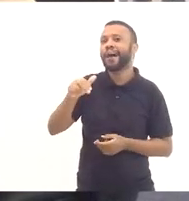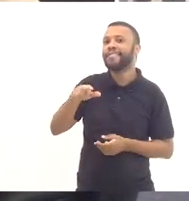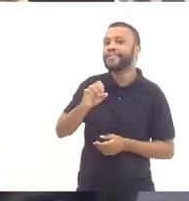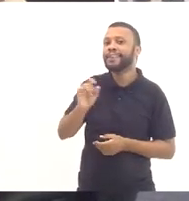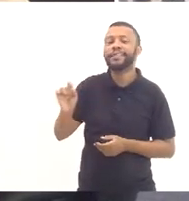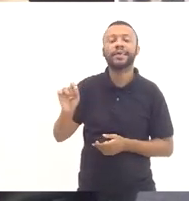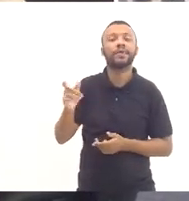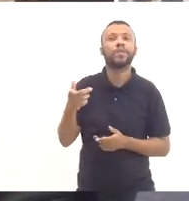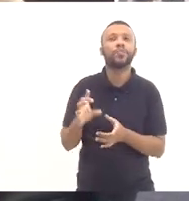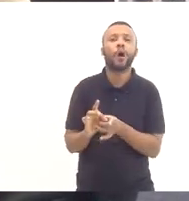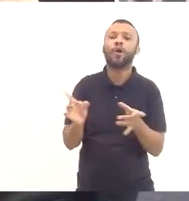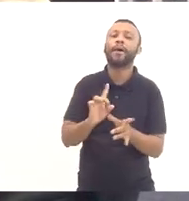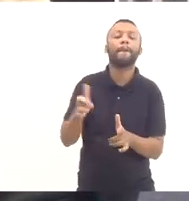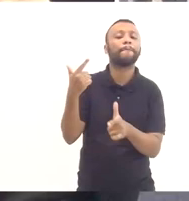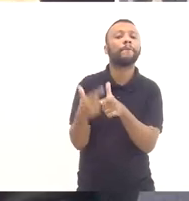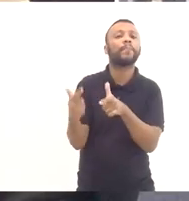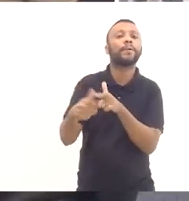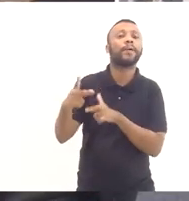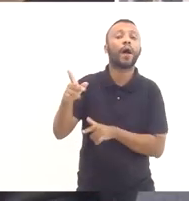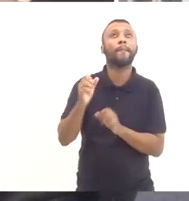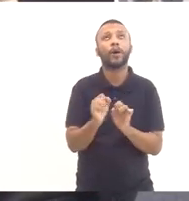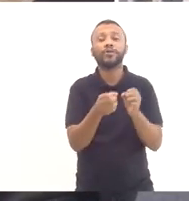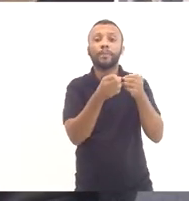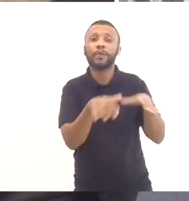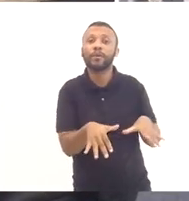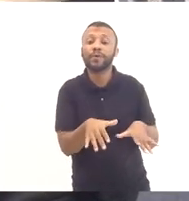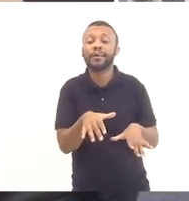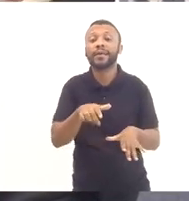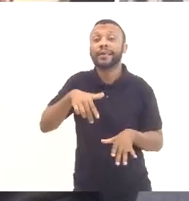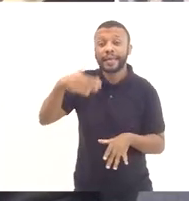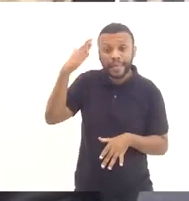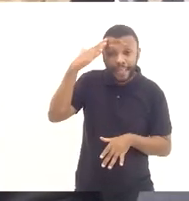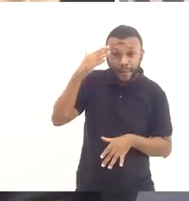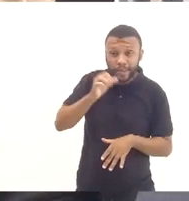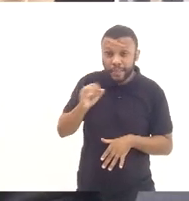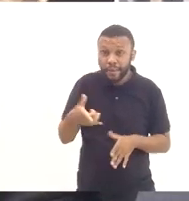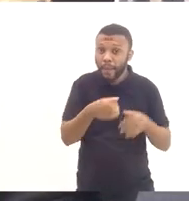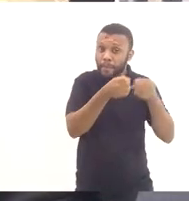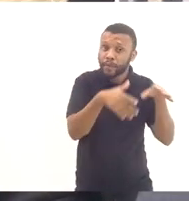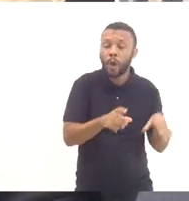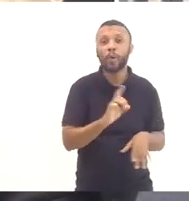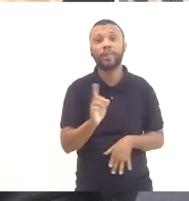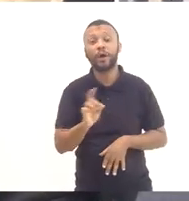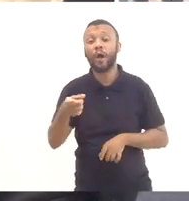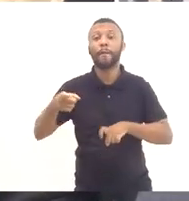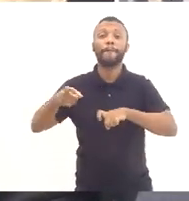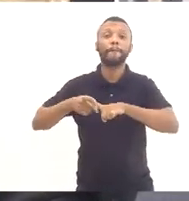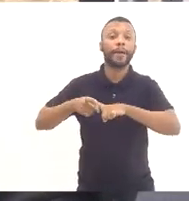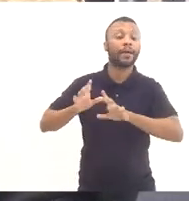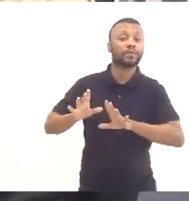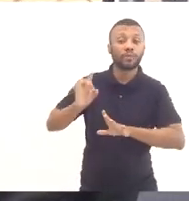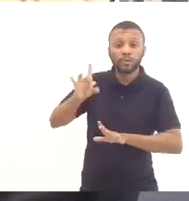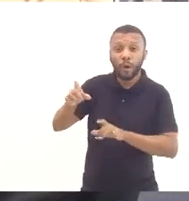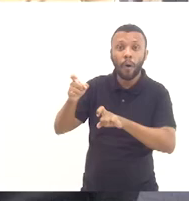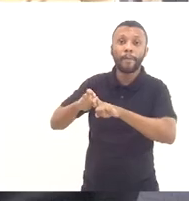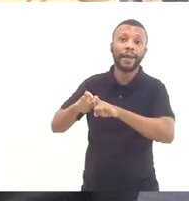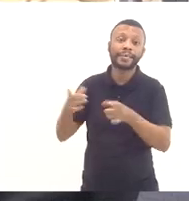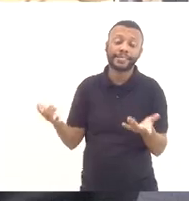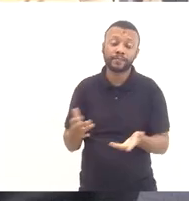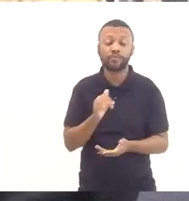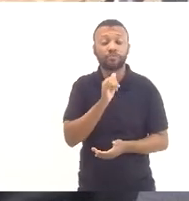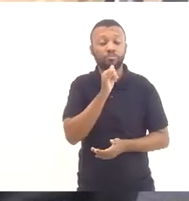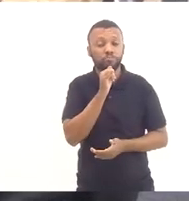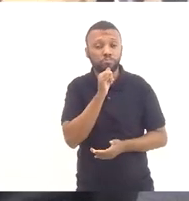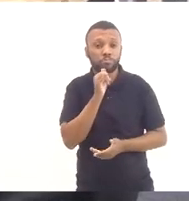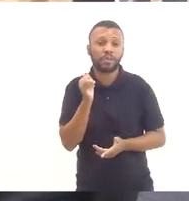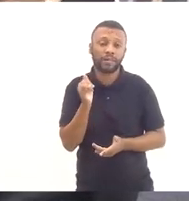autoriza o problema da Anvisa a porque pode fazer mal quem tem que saber se vai fazer mal não é o médico que tava olhando se ato médico então lamentavelmente